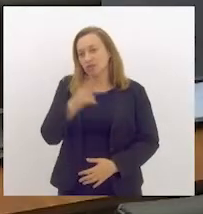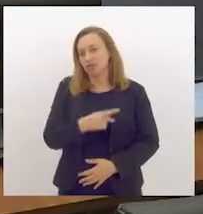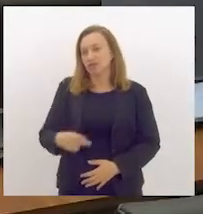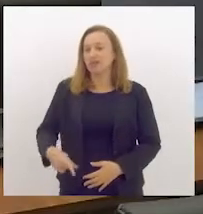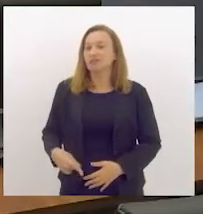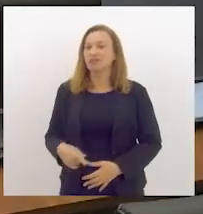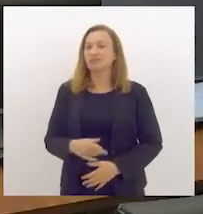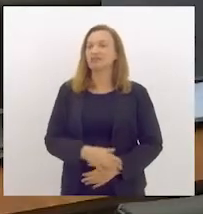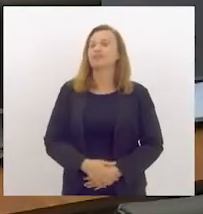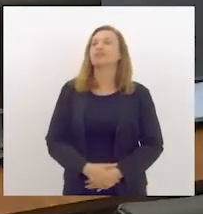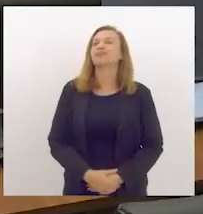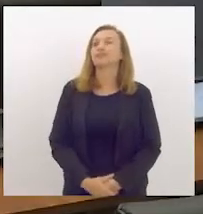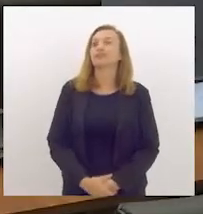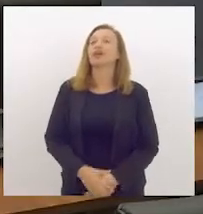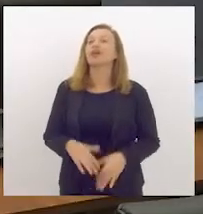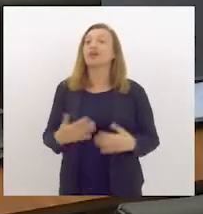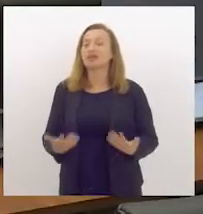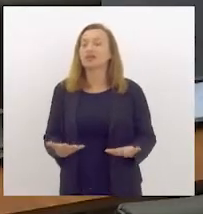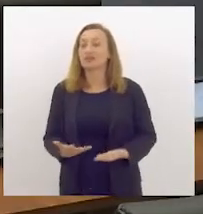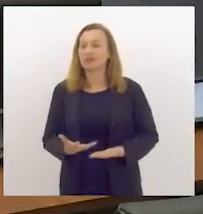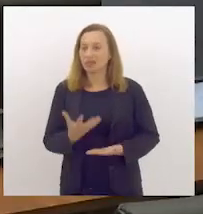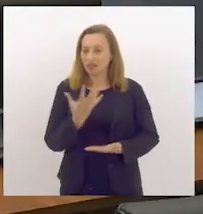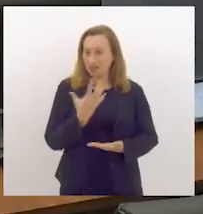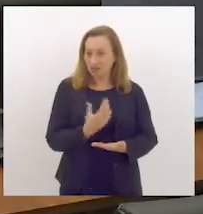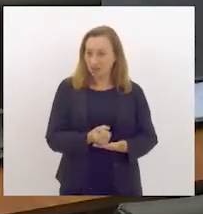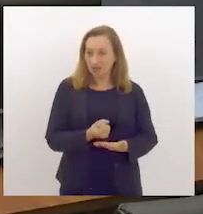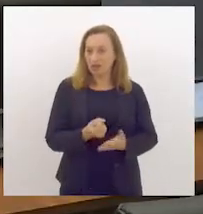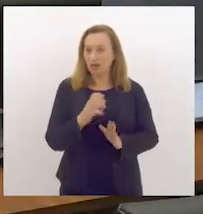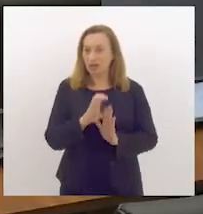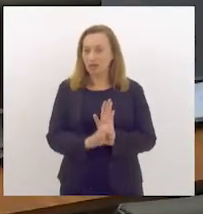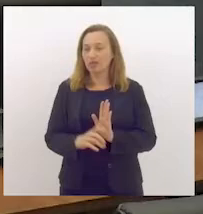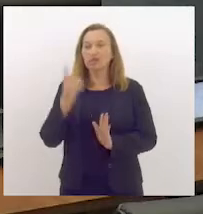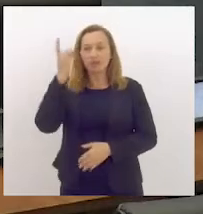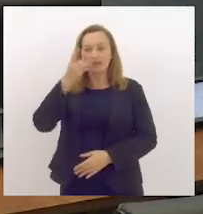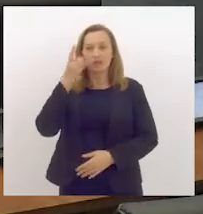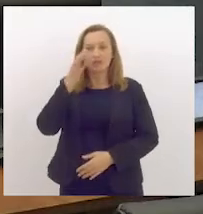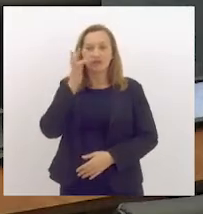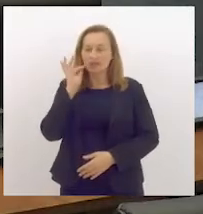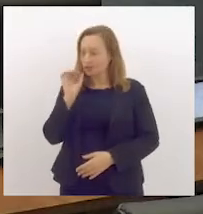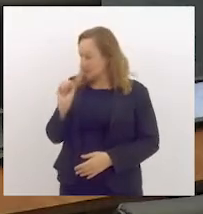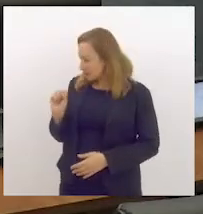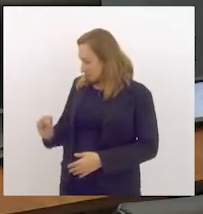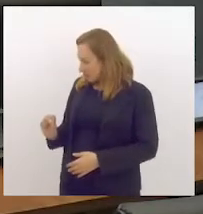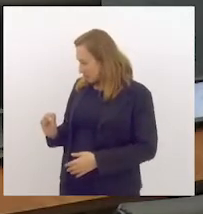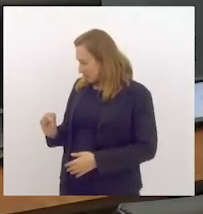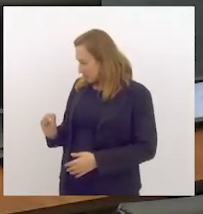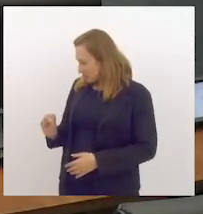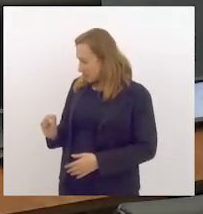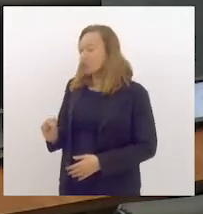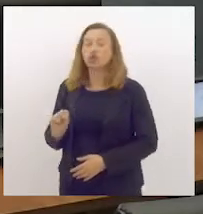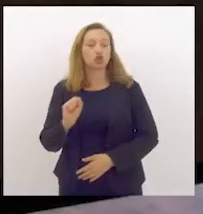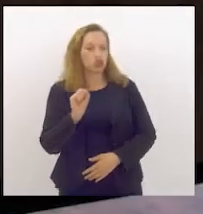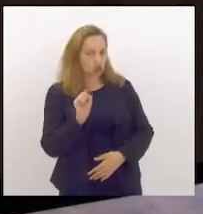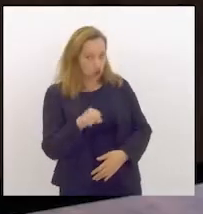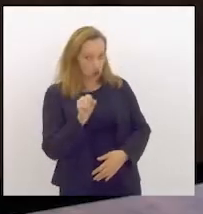presidente E aí bom então você nesse acatou a emenda do palavras ela fina é isso se